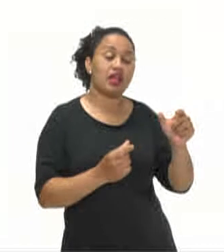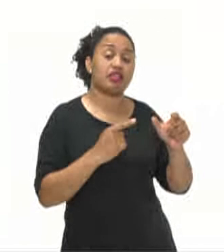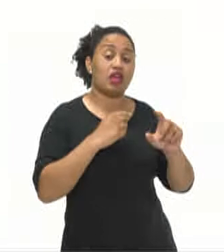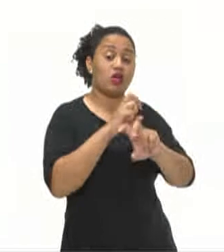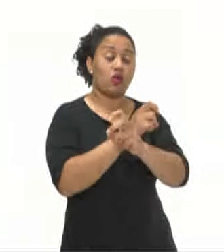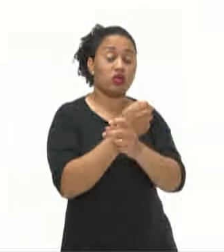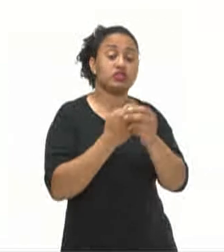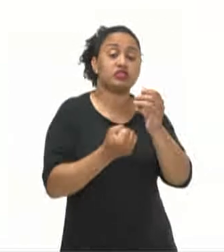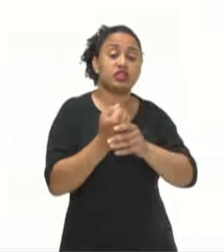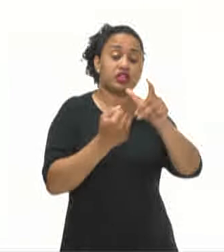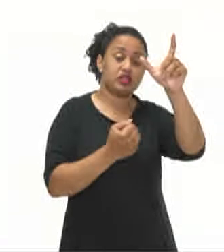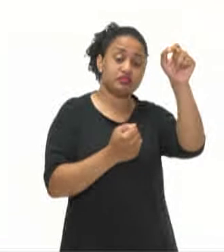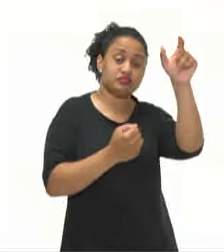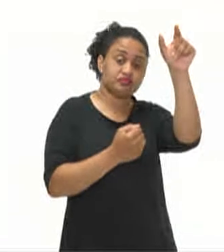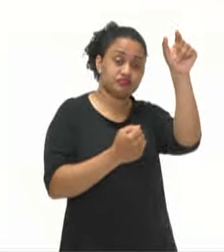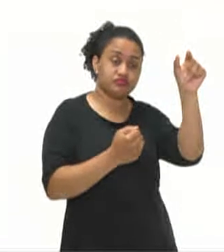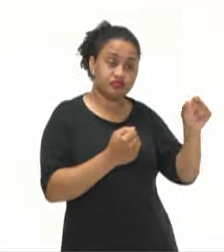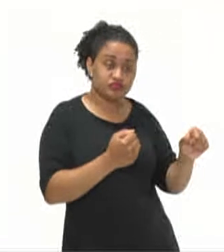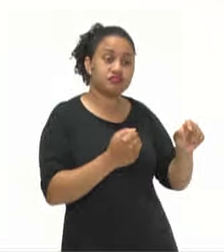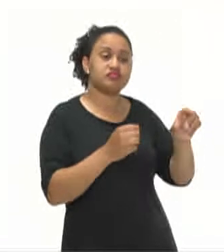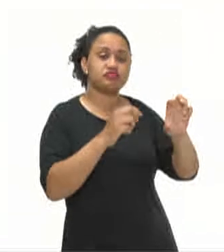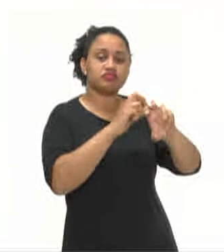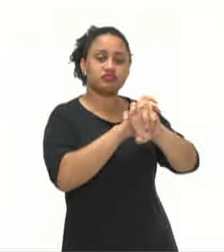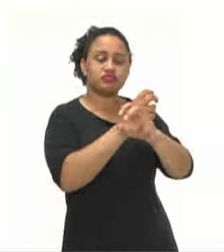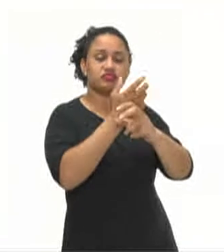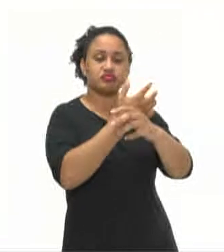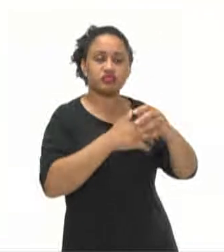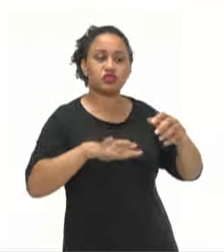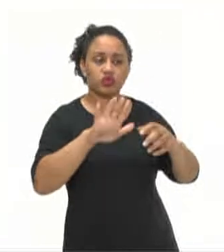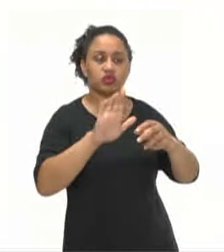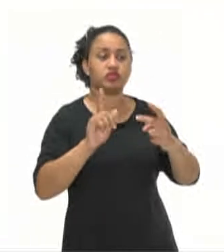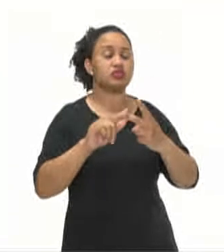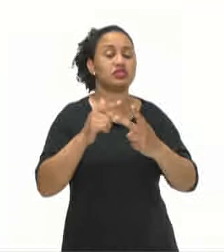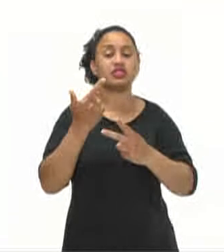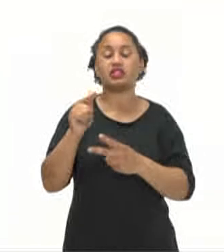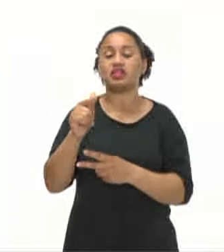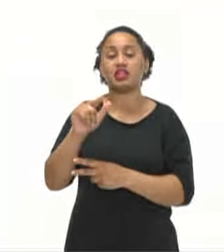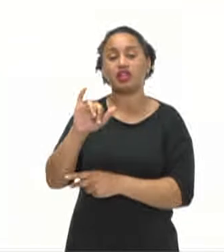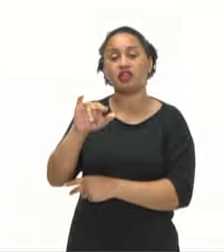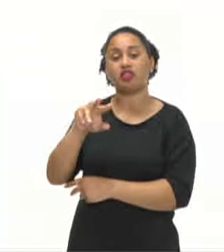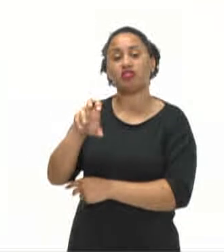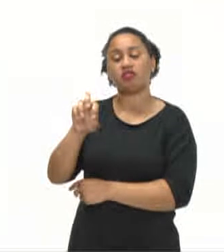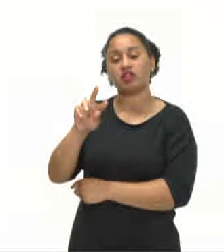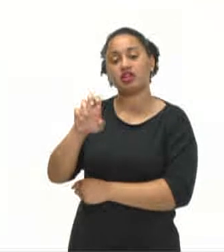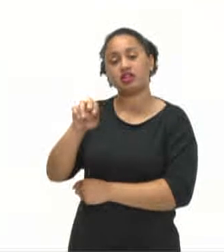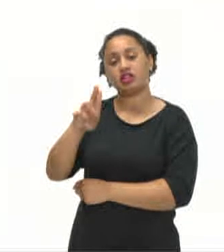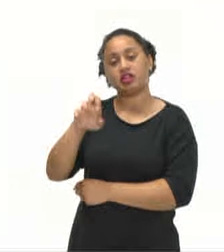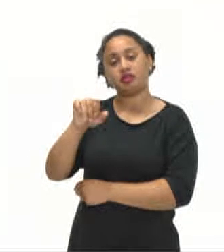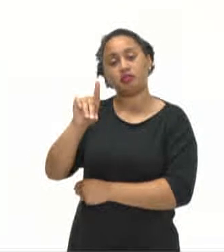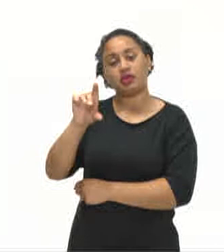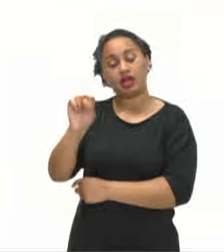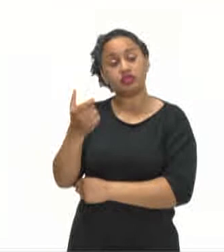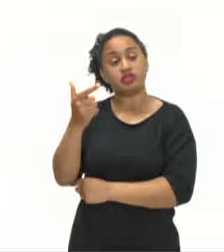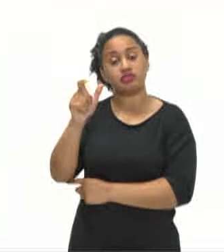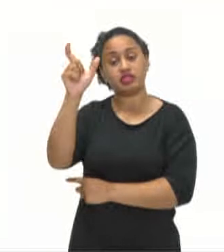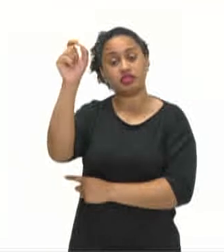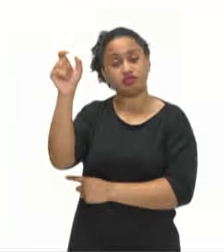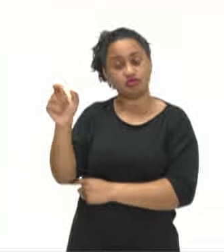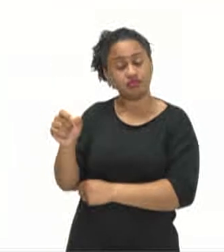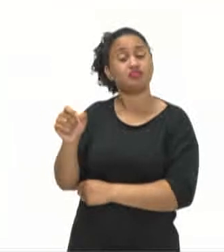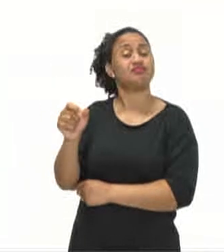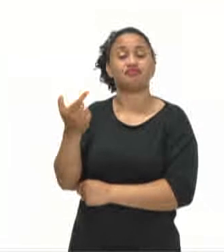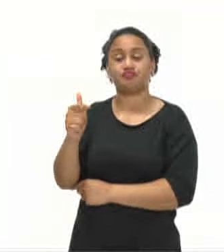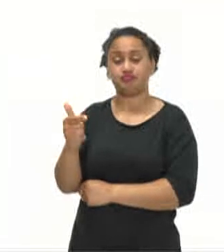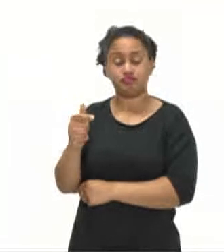vertebral e o esqueleto. Os animais invertebrados não possuem ossos. Algumas espécies possuem o